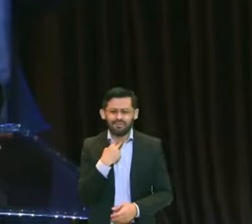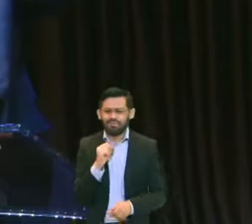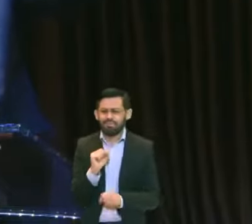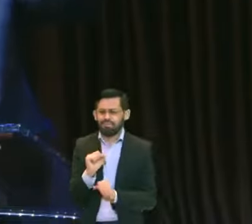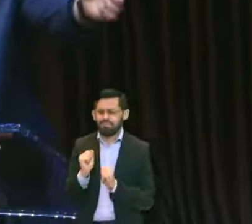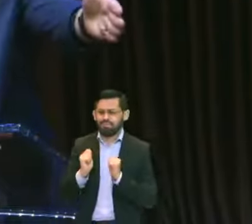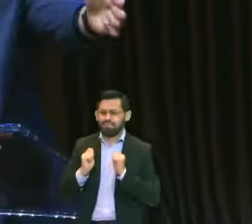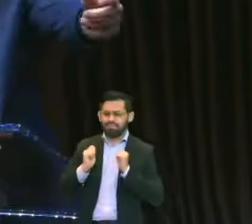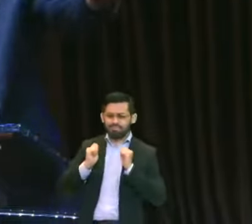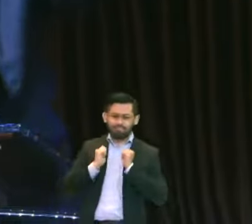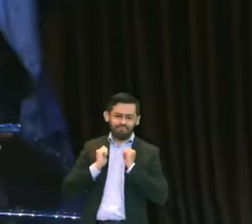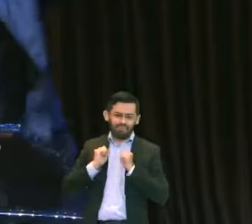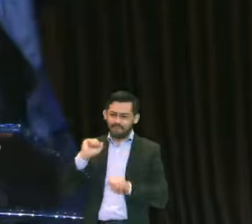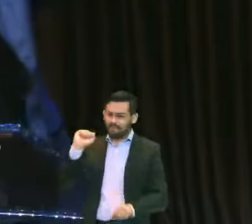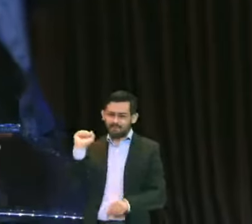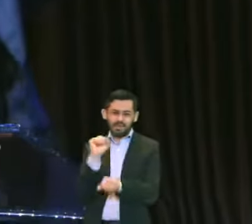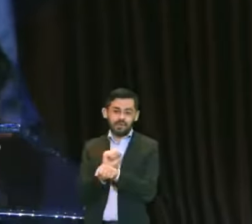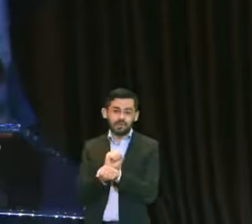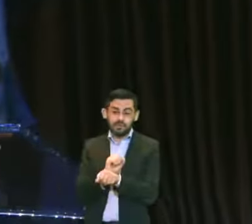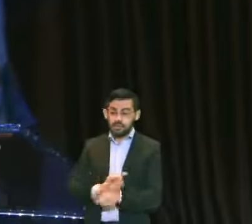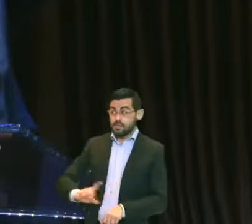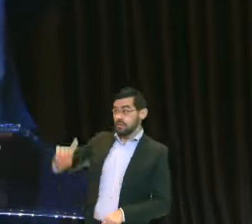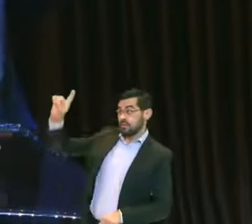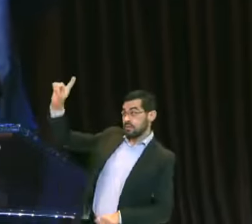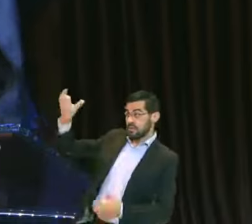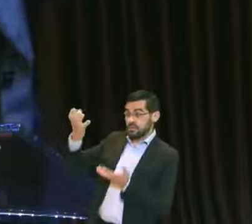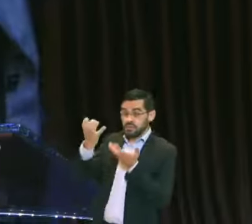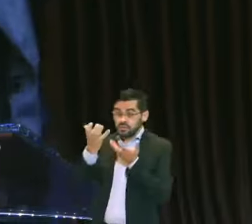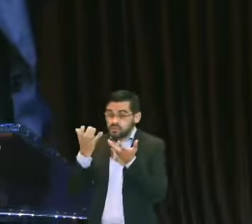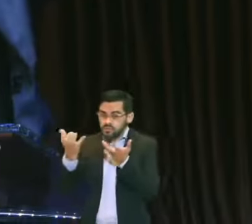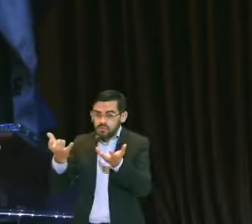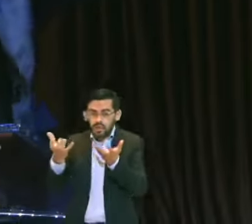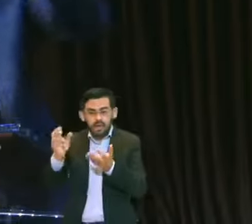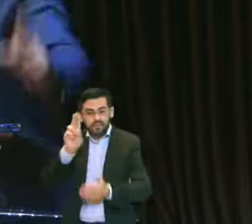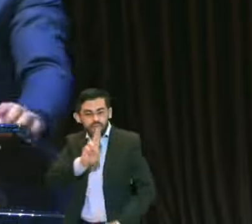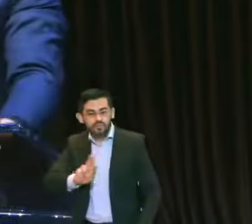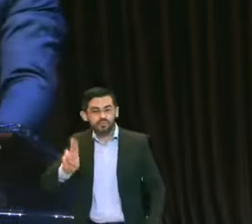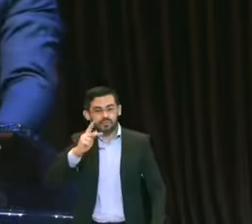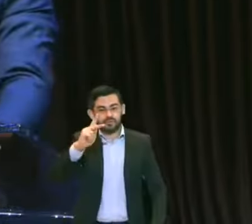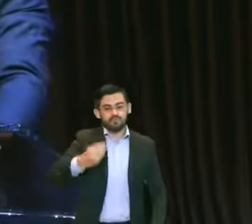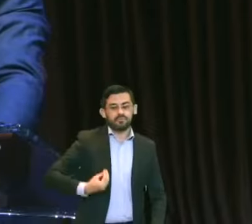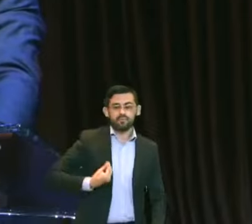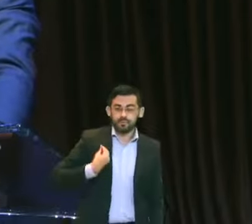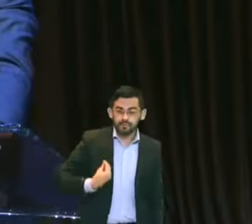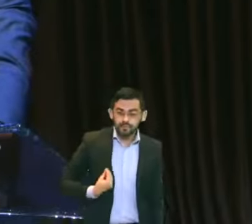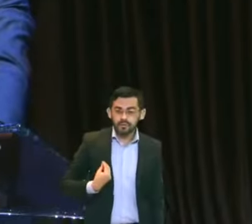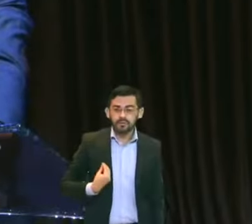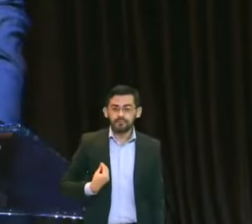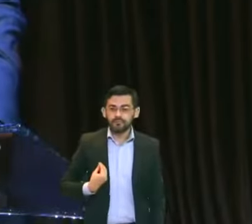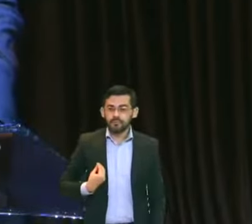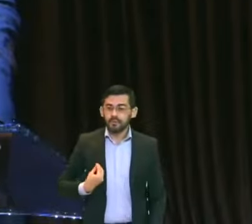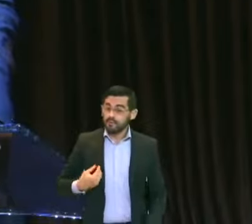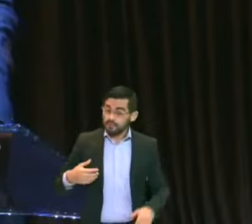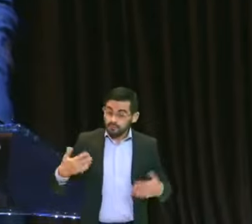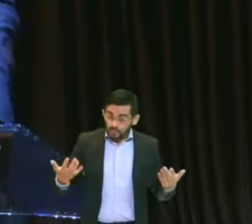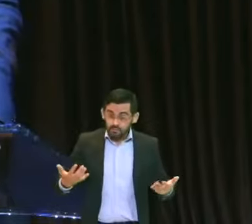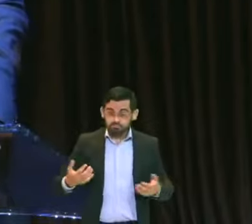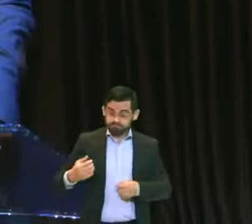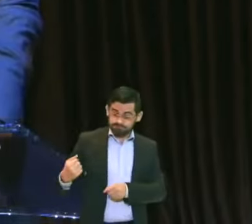fique estacionado. Deus quer realizar algo através de você.